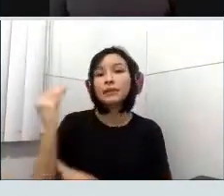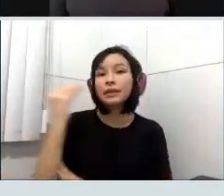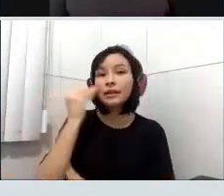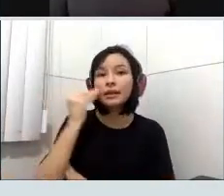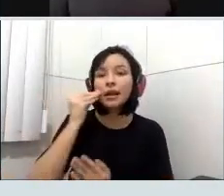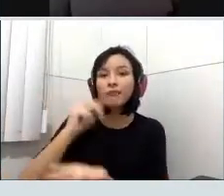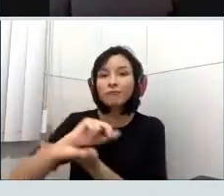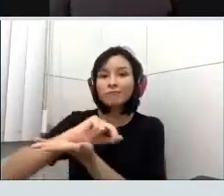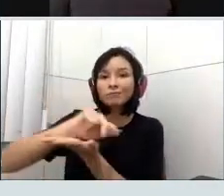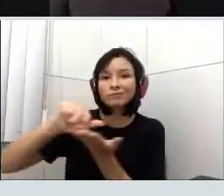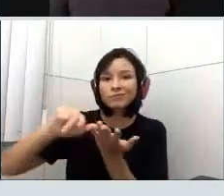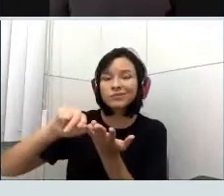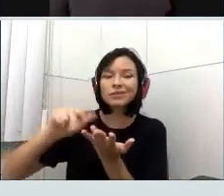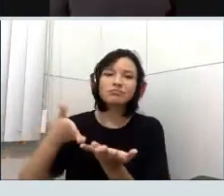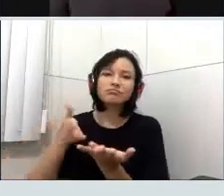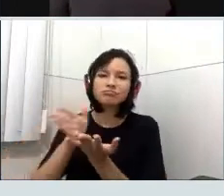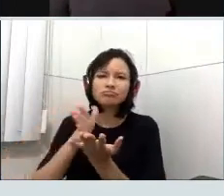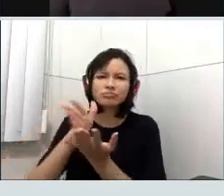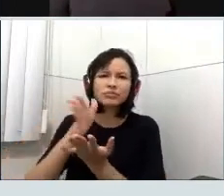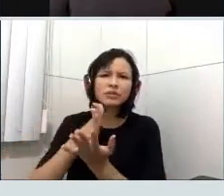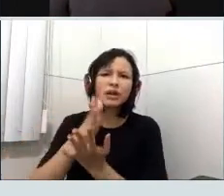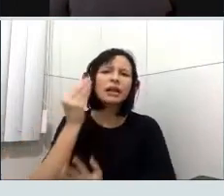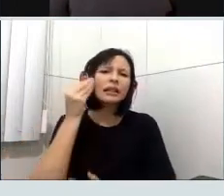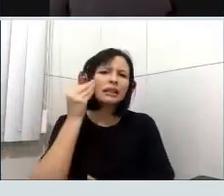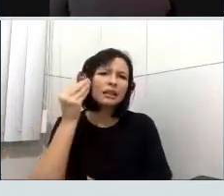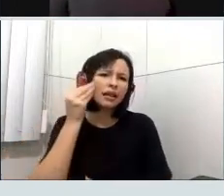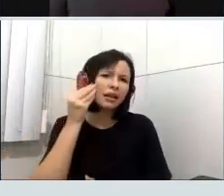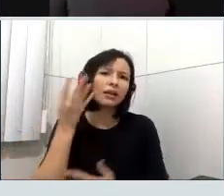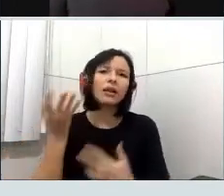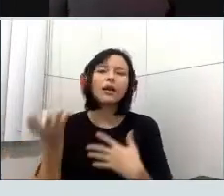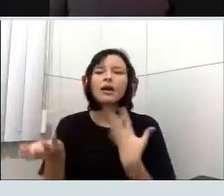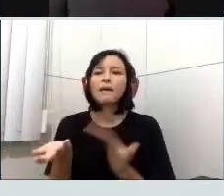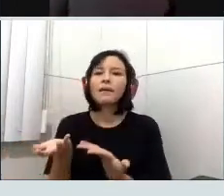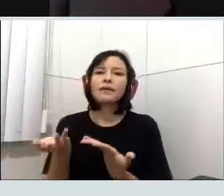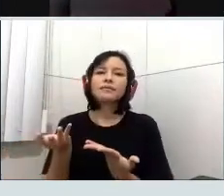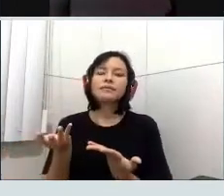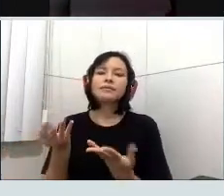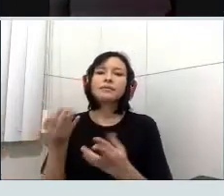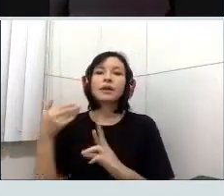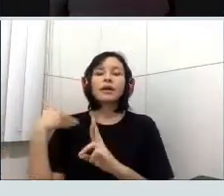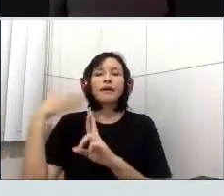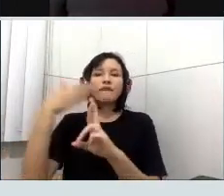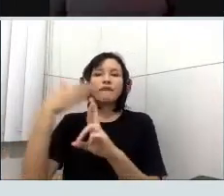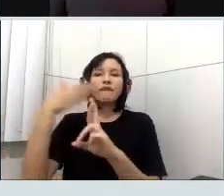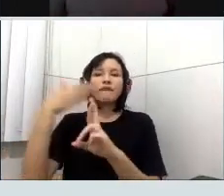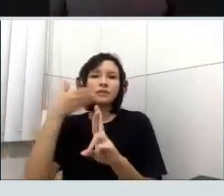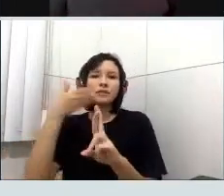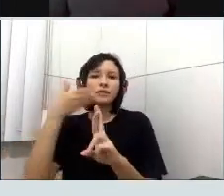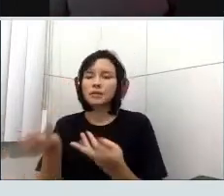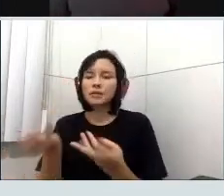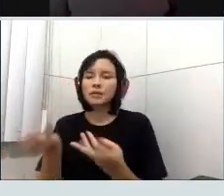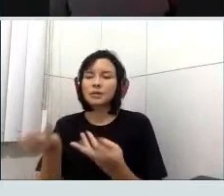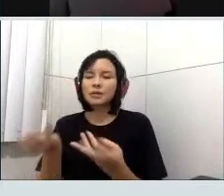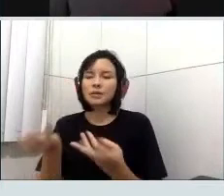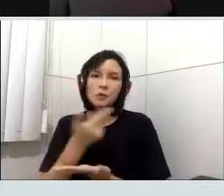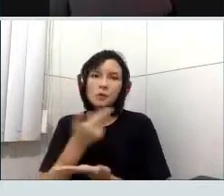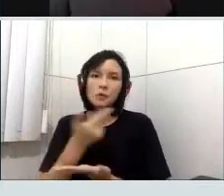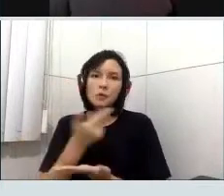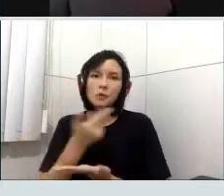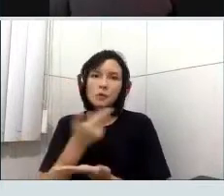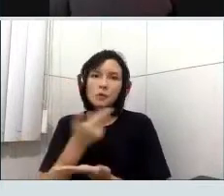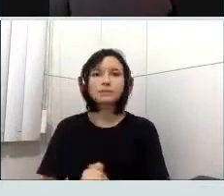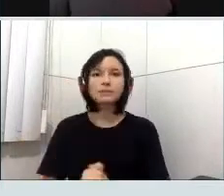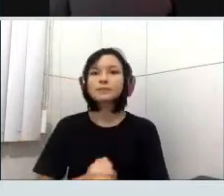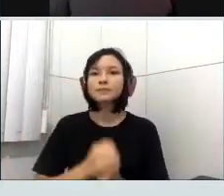Então, citou uma, tenta fazer outras formas. Tente fazer referenciação, enfim. Então,